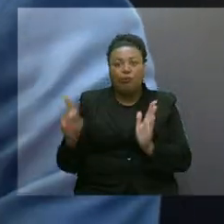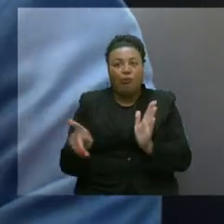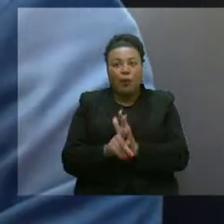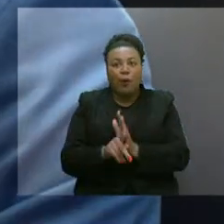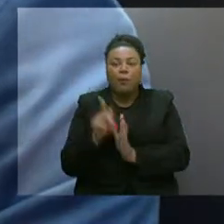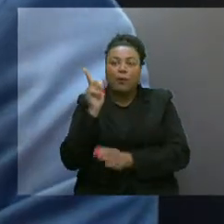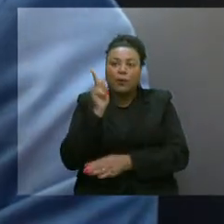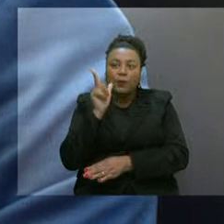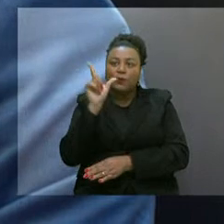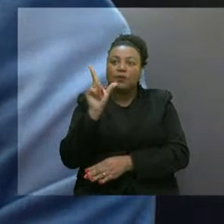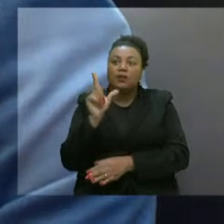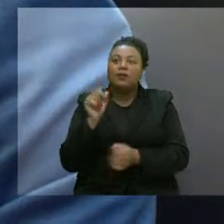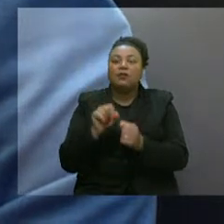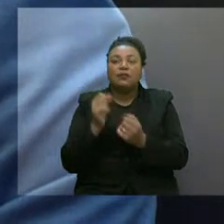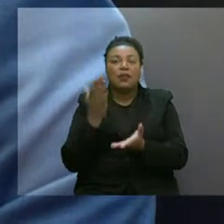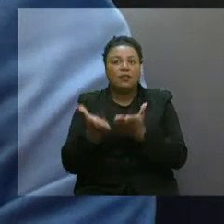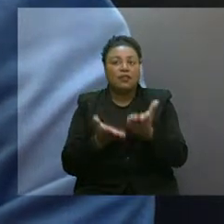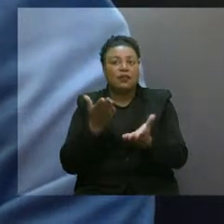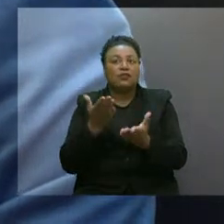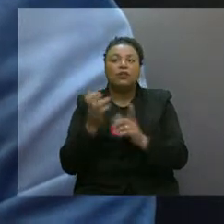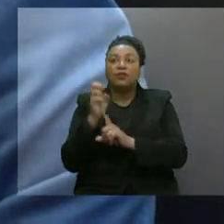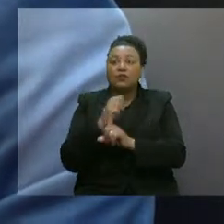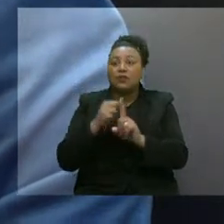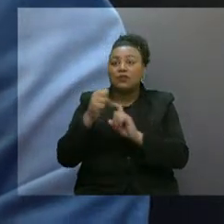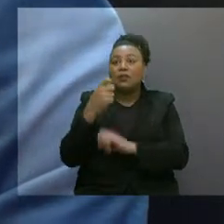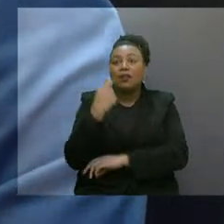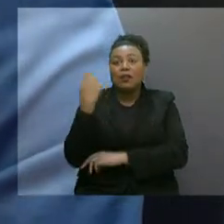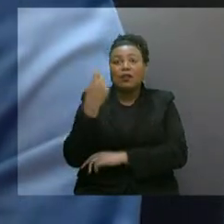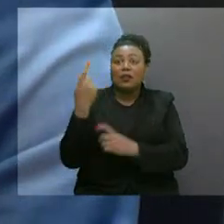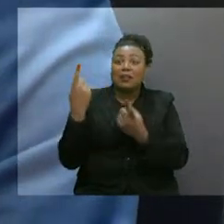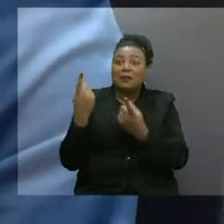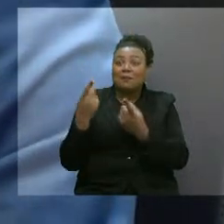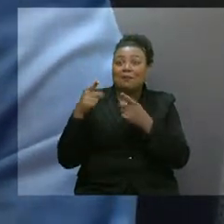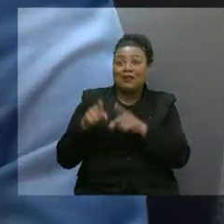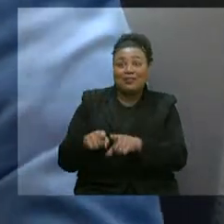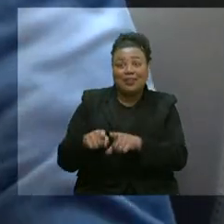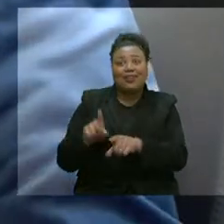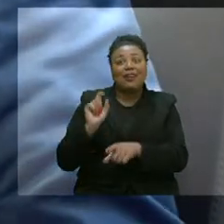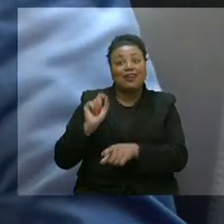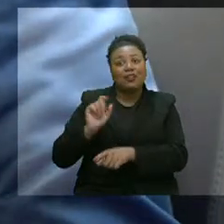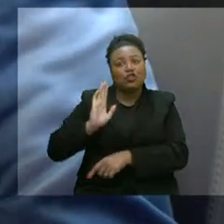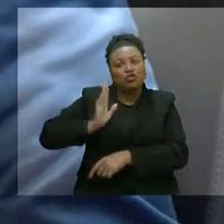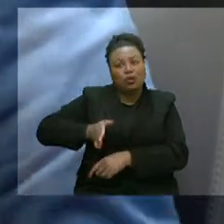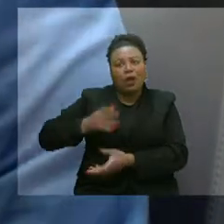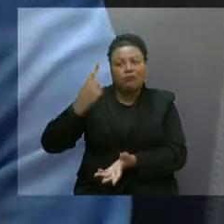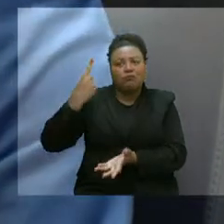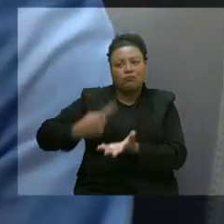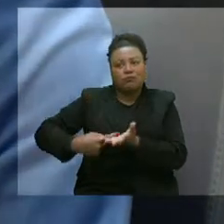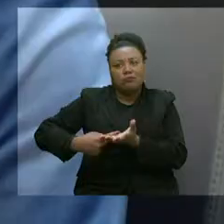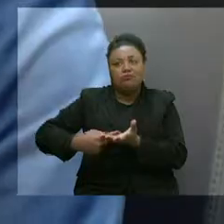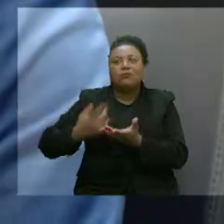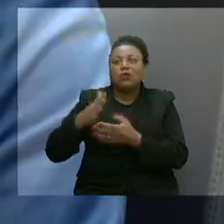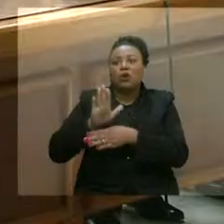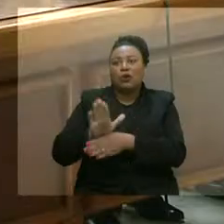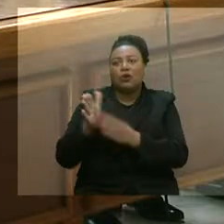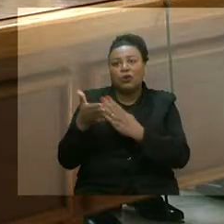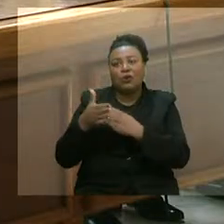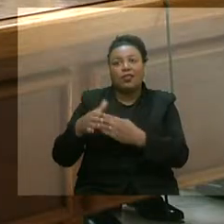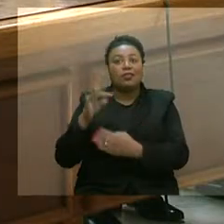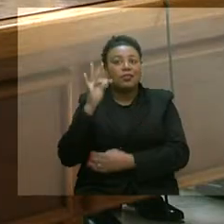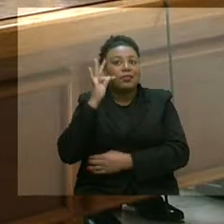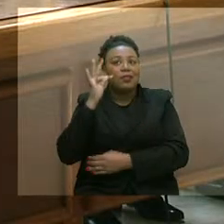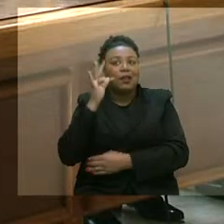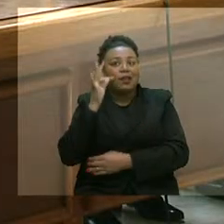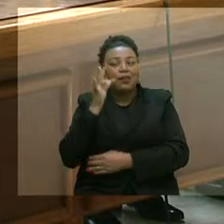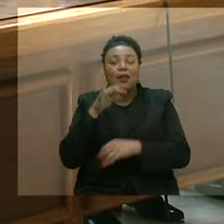para que pudéssemos prestar esse serviço à sociedade gaúcha. Em parceria, haja visto que nós já firmamos um termo de cooperação técnica